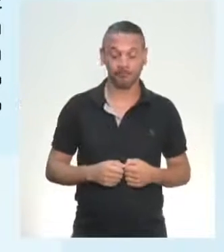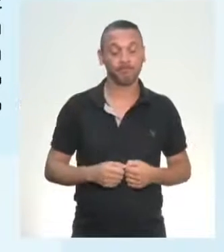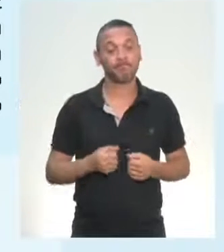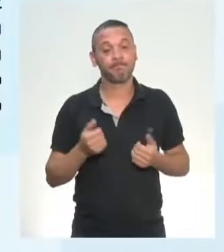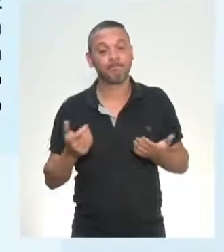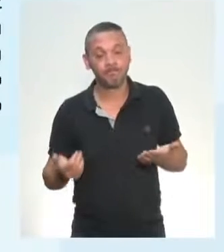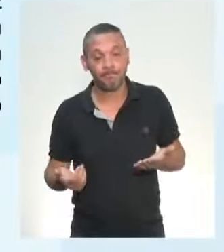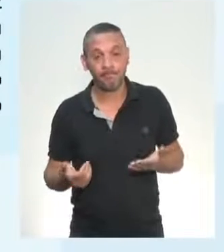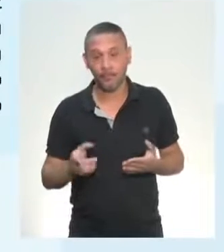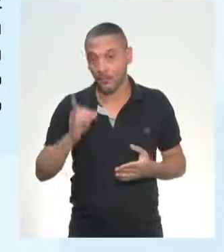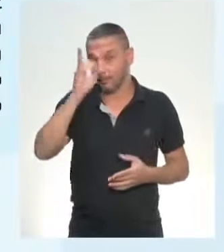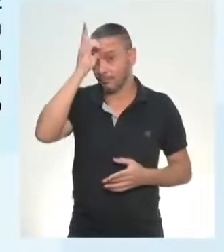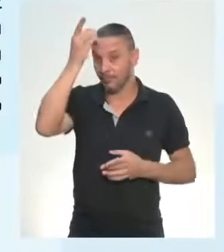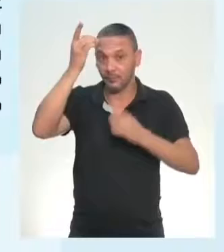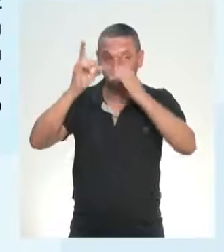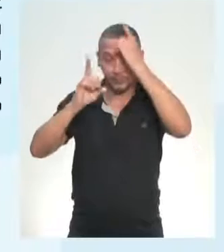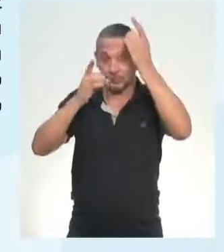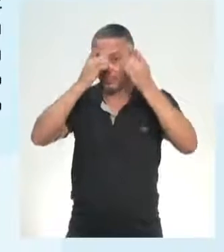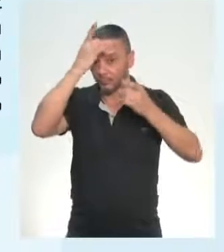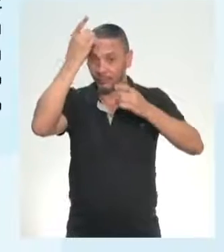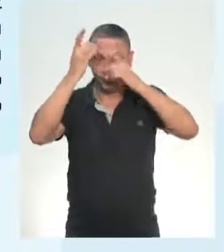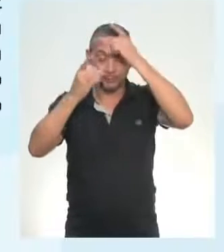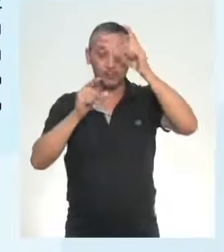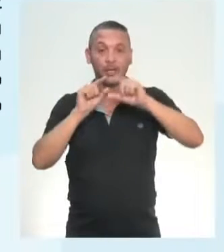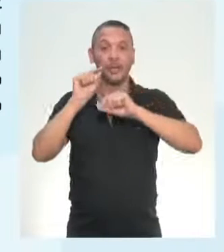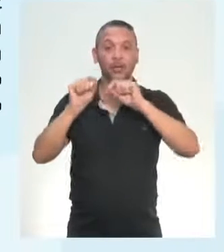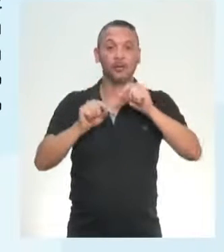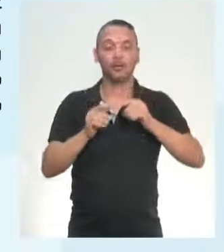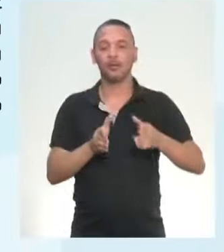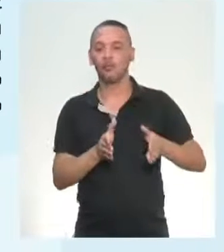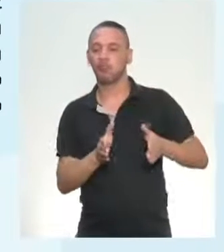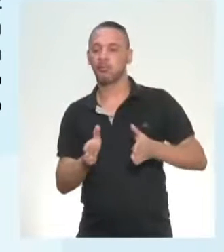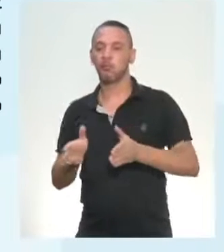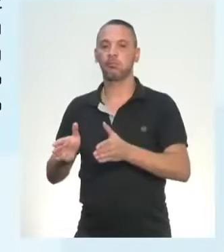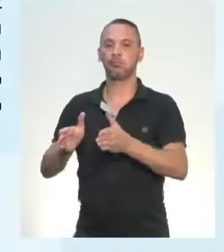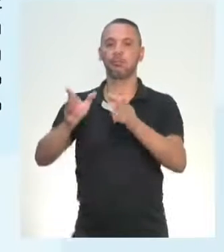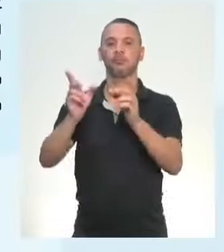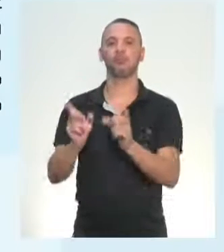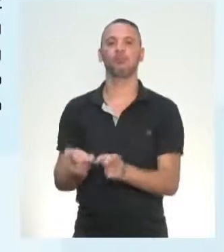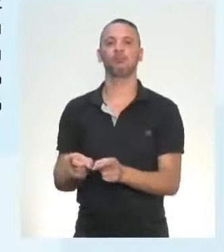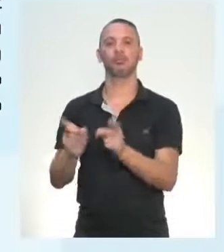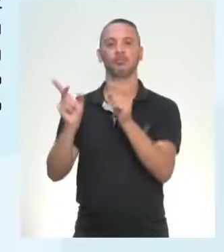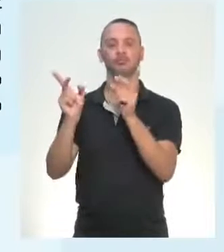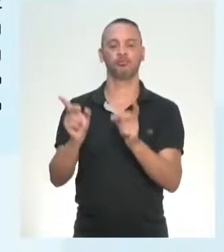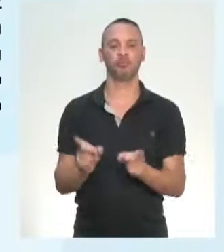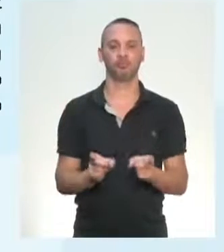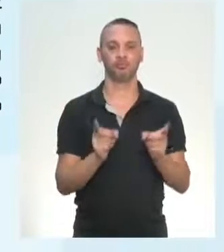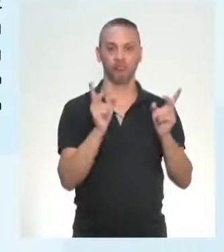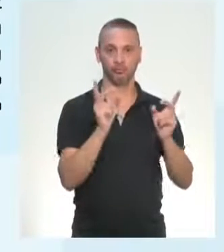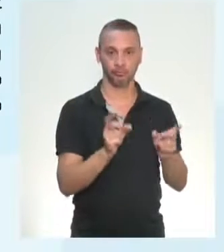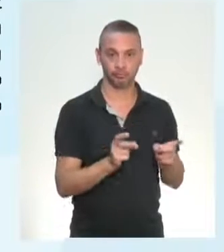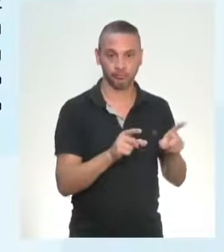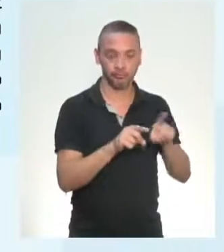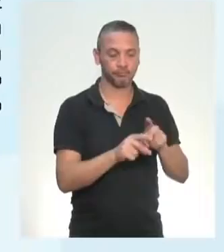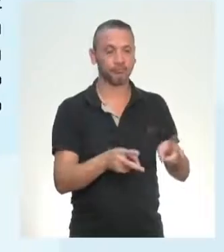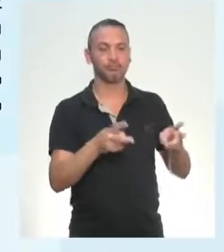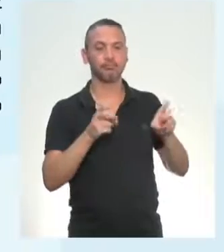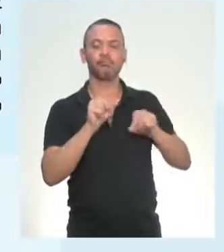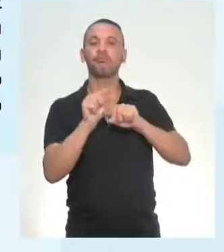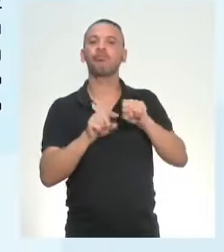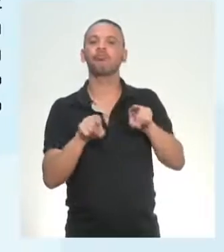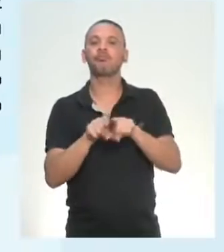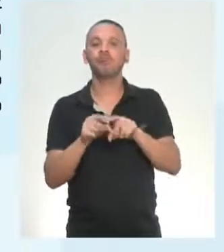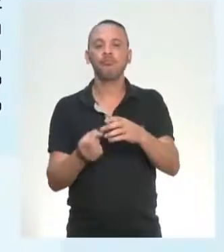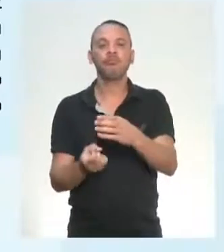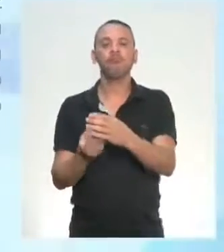quem inventou as rotas comerciais, quem criou, quem percebeu, quem traçou,